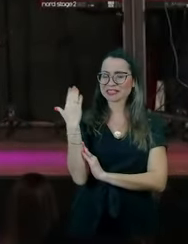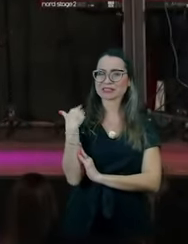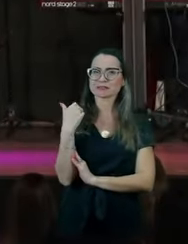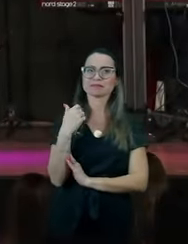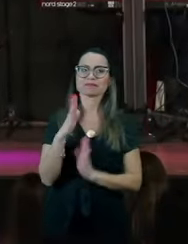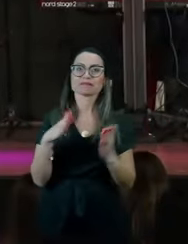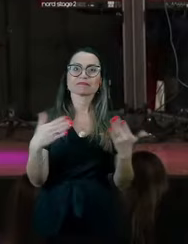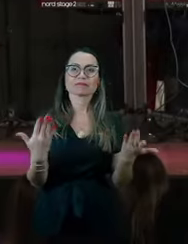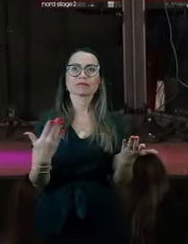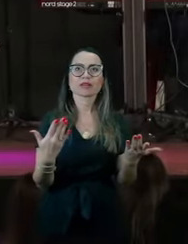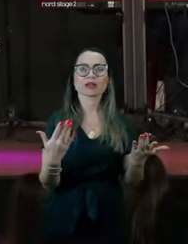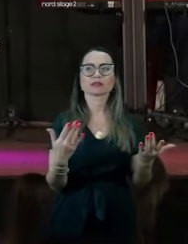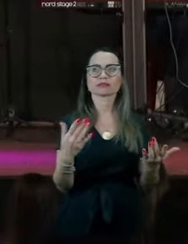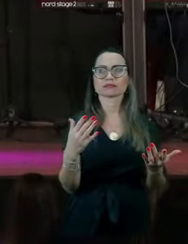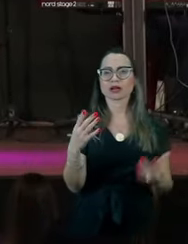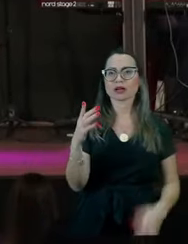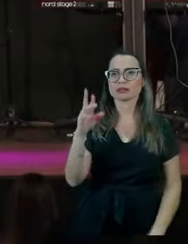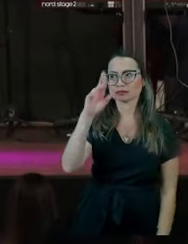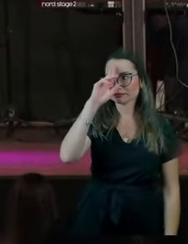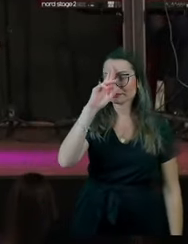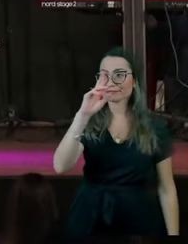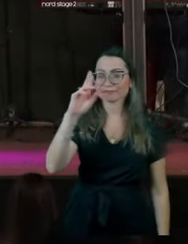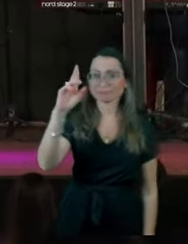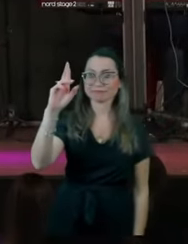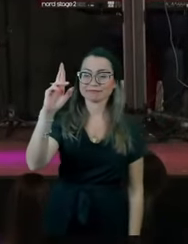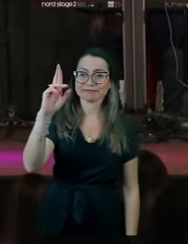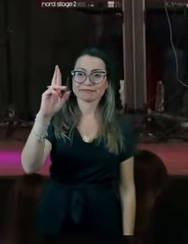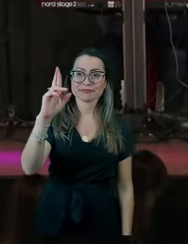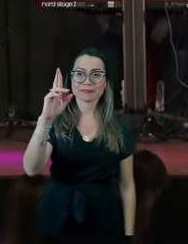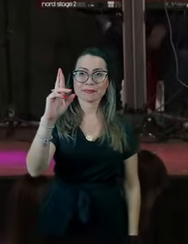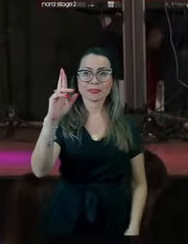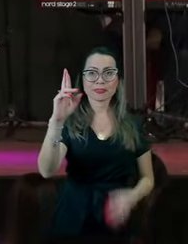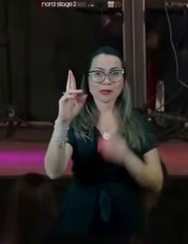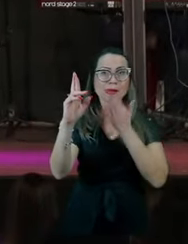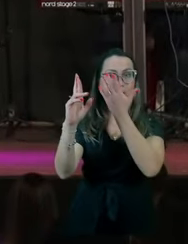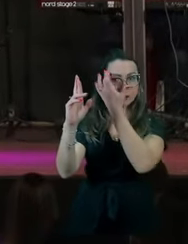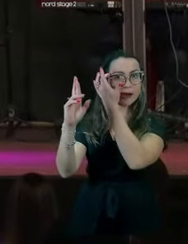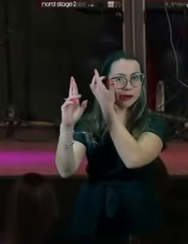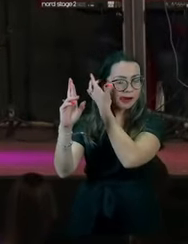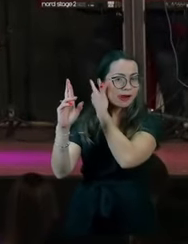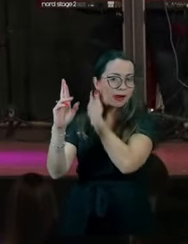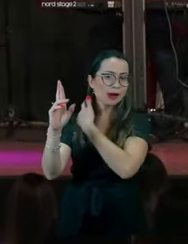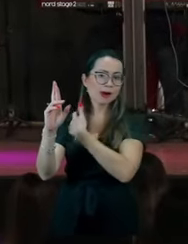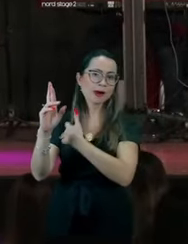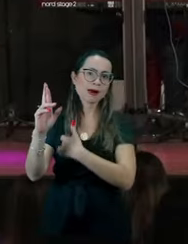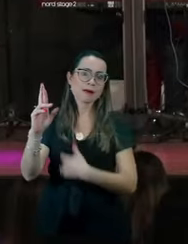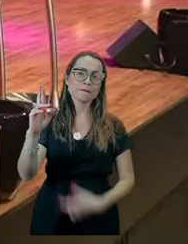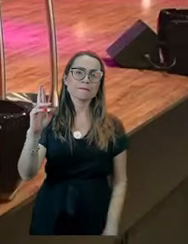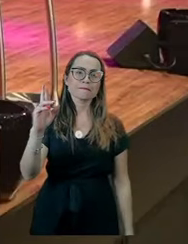Ultimamente o Senhor tem me esmagado, as últimas ministrações têm sido muito esmagamento.